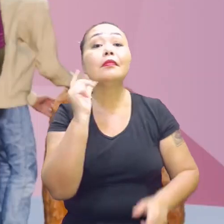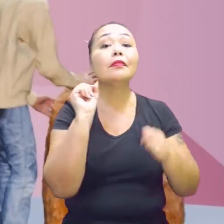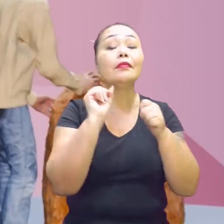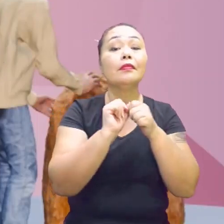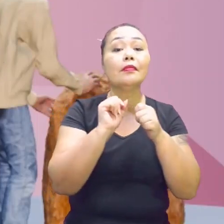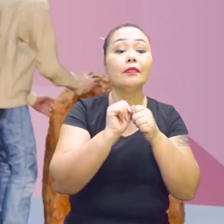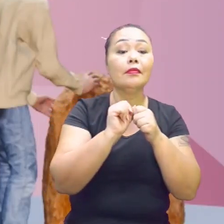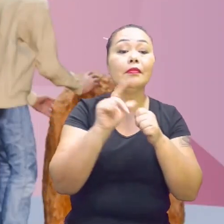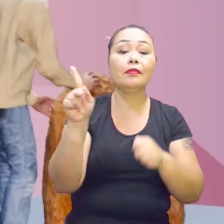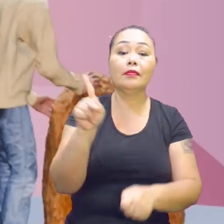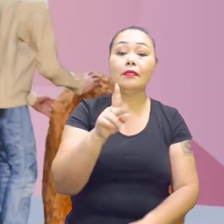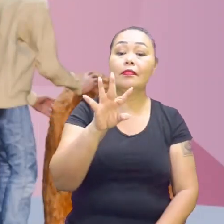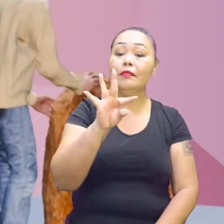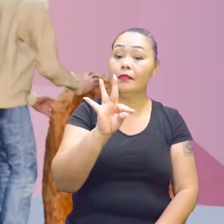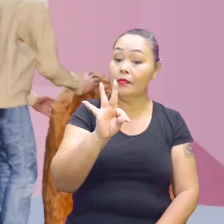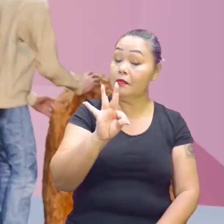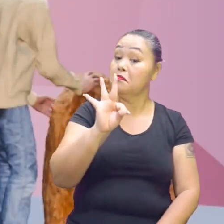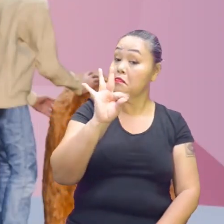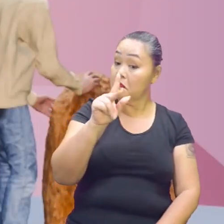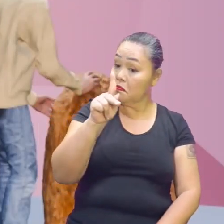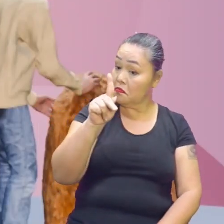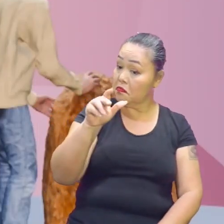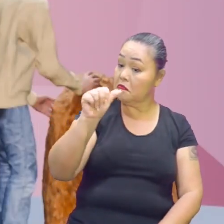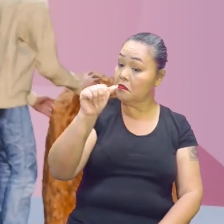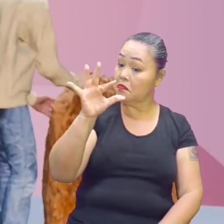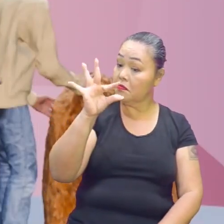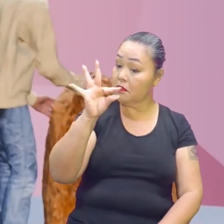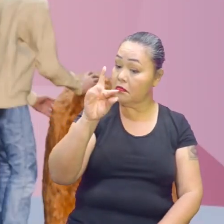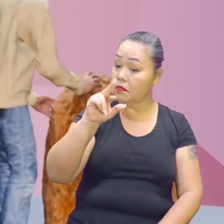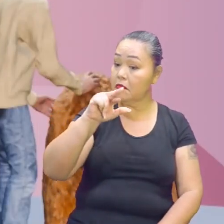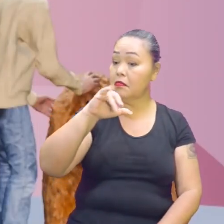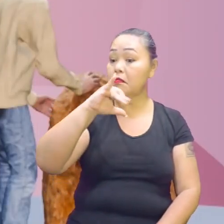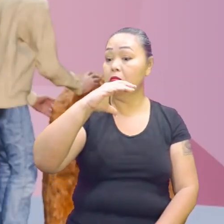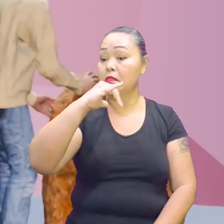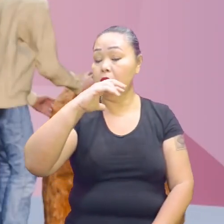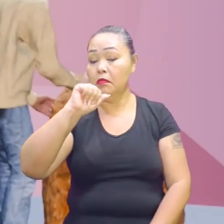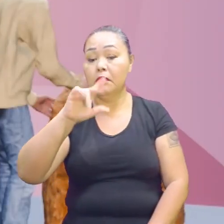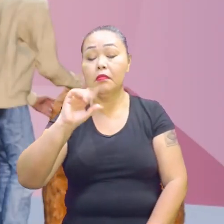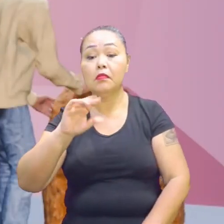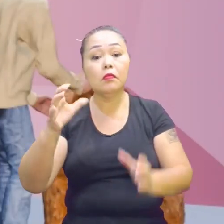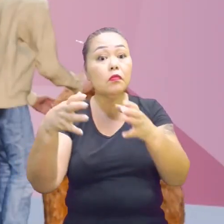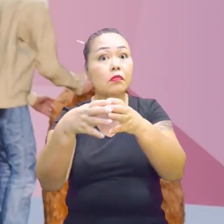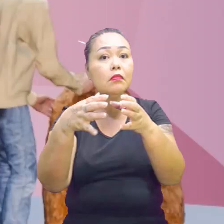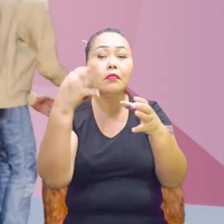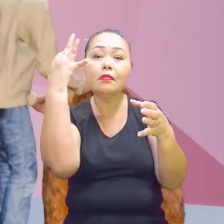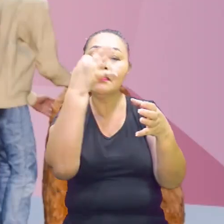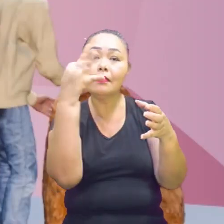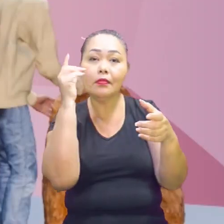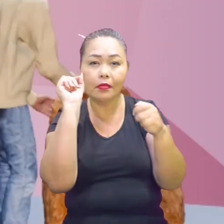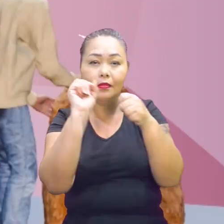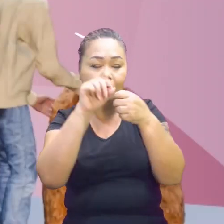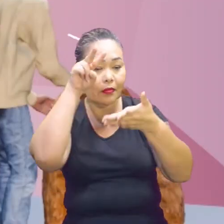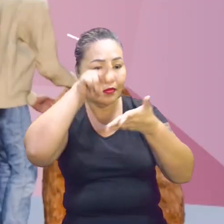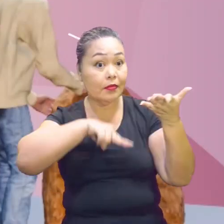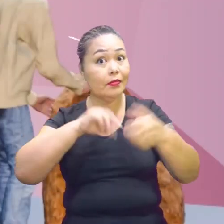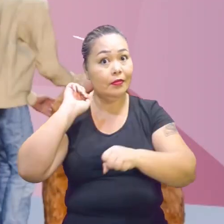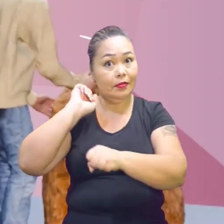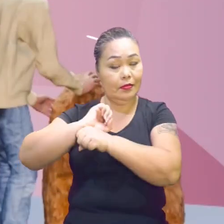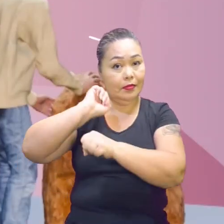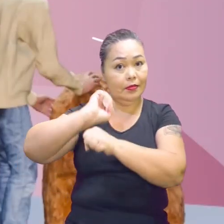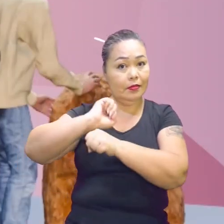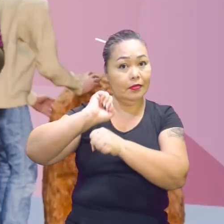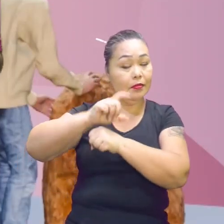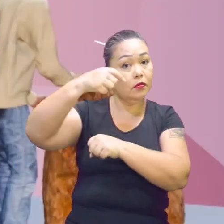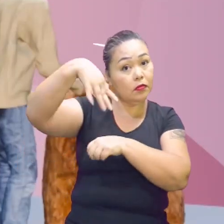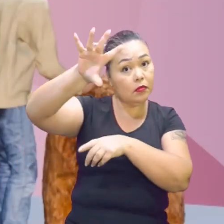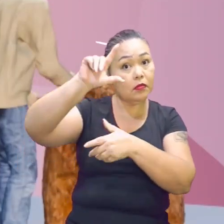Professora Patrícia, Professora Patrícia, que tem uma turma linda. Já fizeram a leitura, professora? Estamos aguardando,